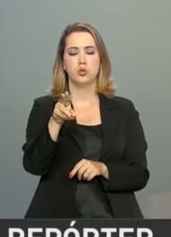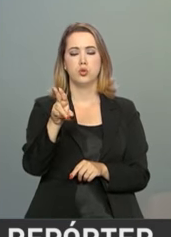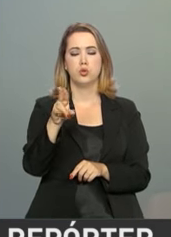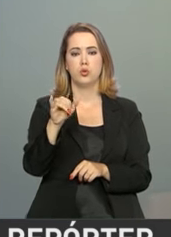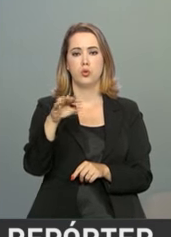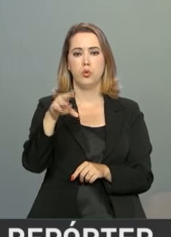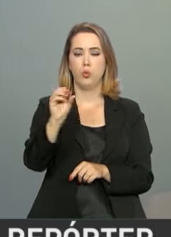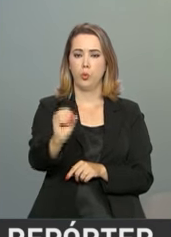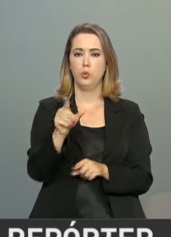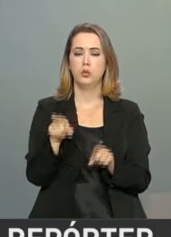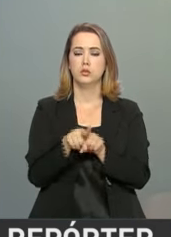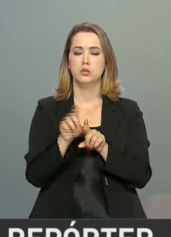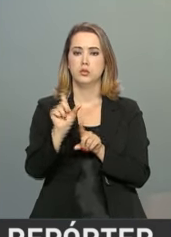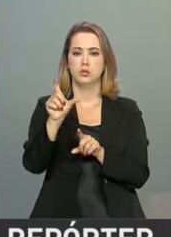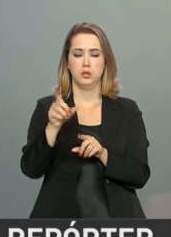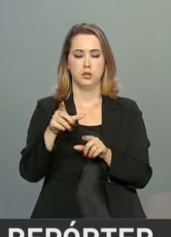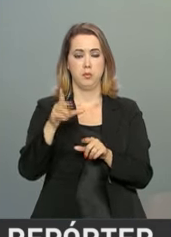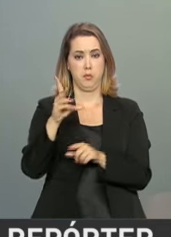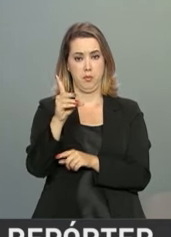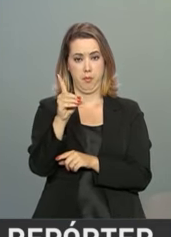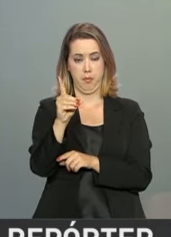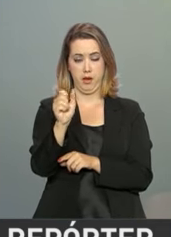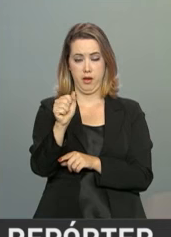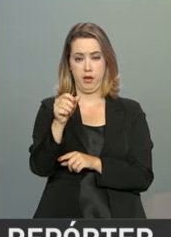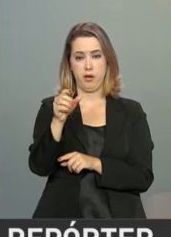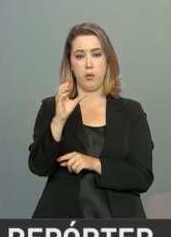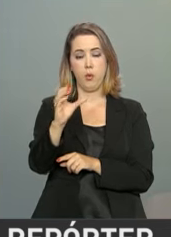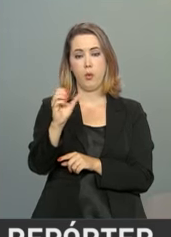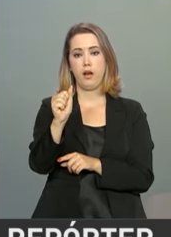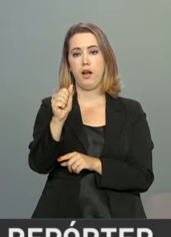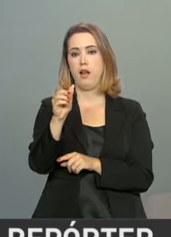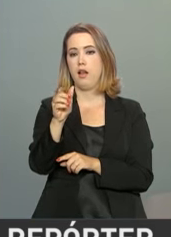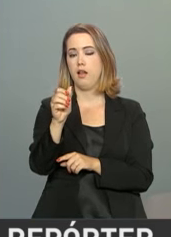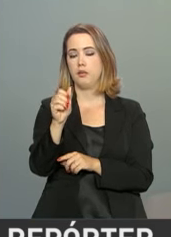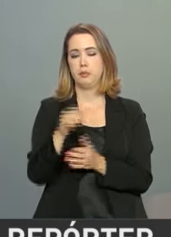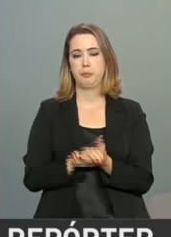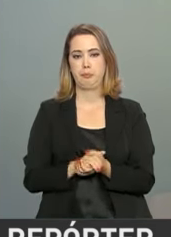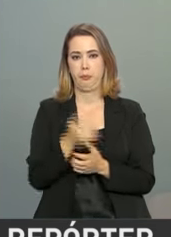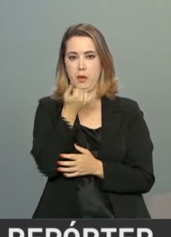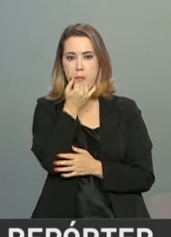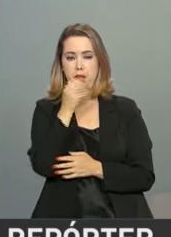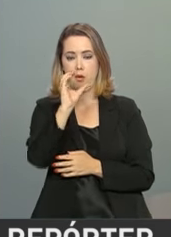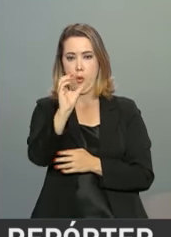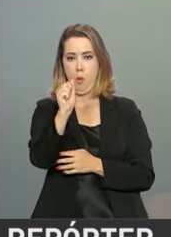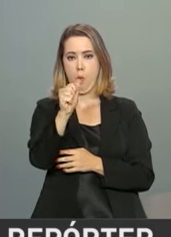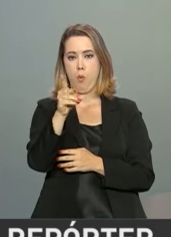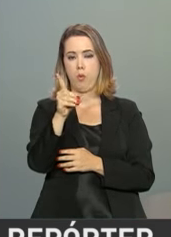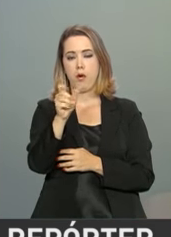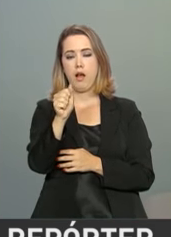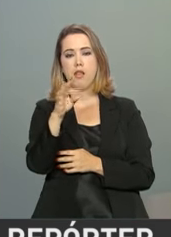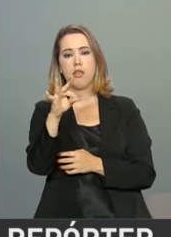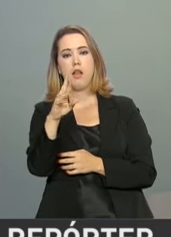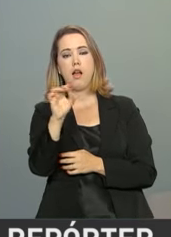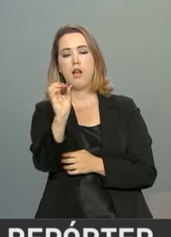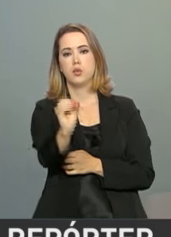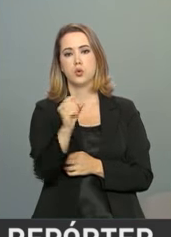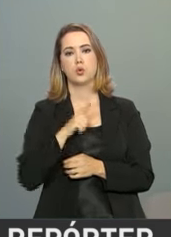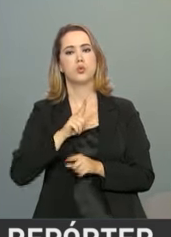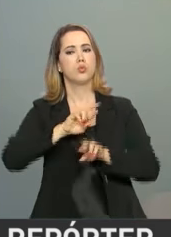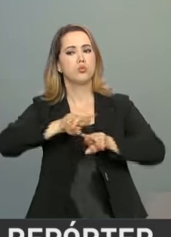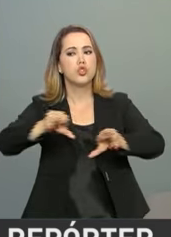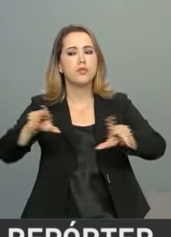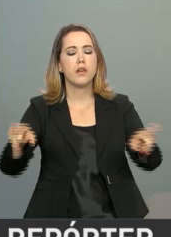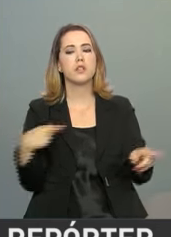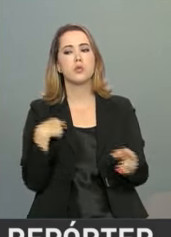desempregados do Ministério do Trabalho, o sistema de integrado de administração e recursos humanos e o CNPJ, que é o